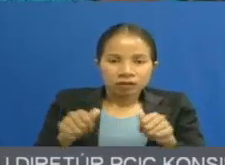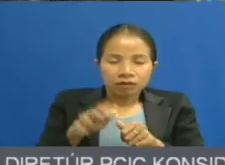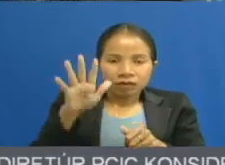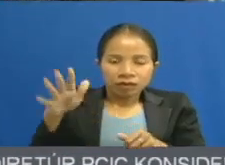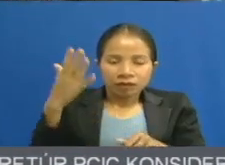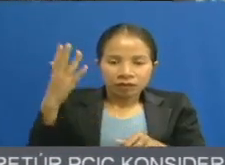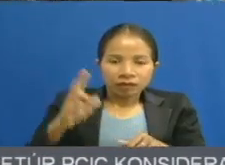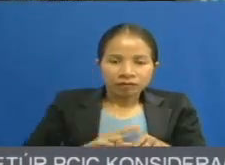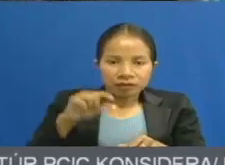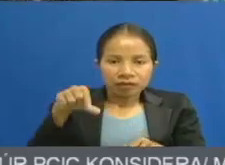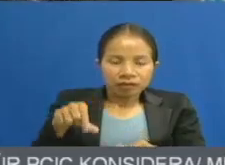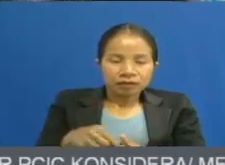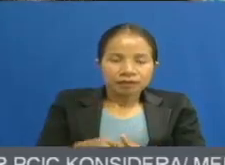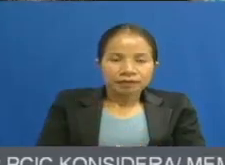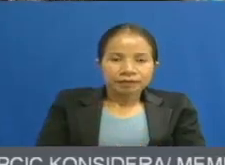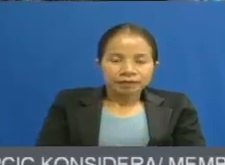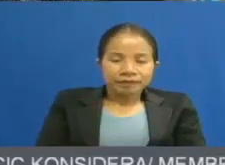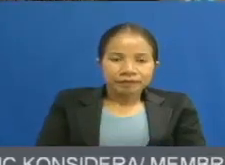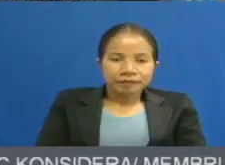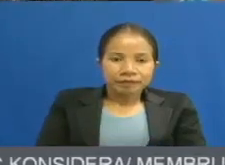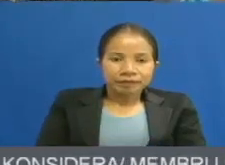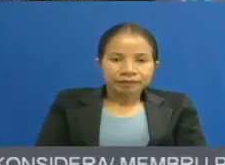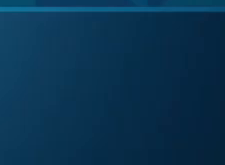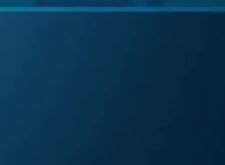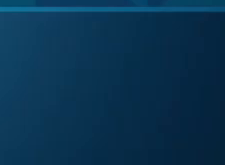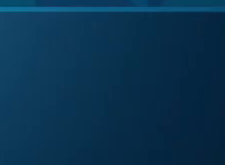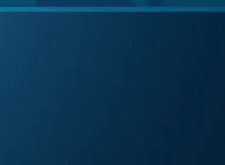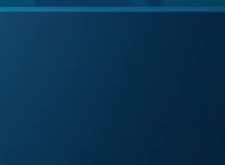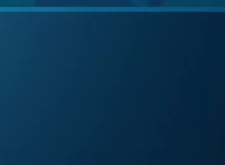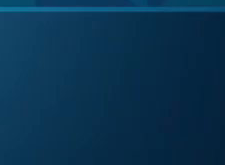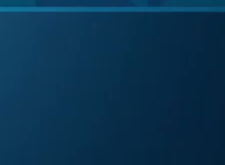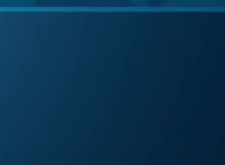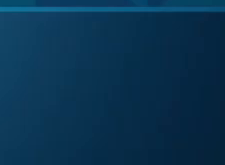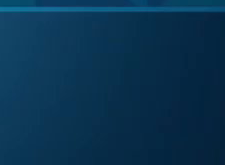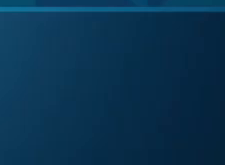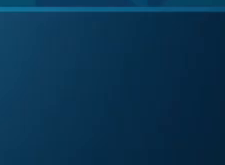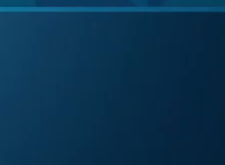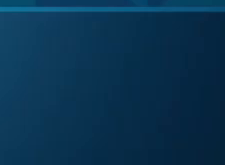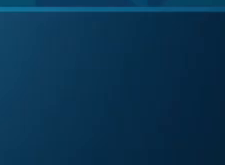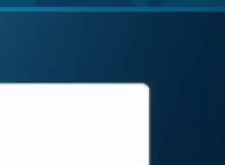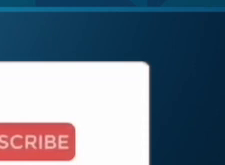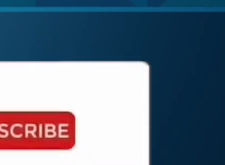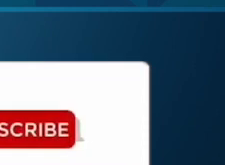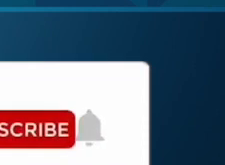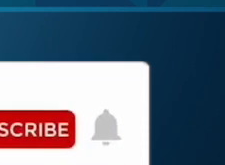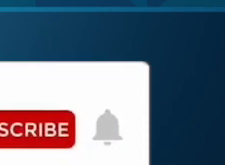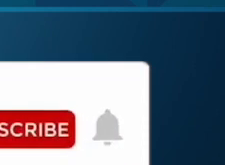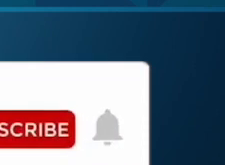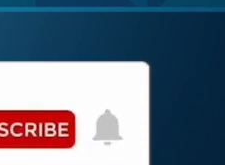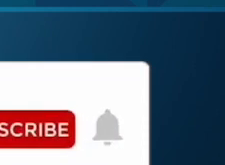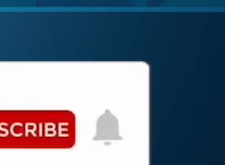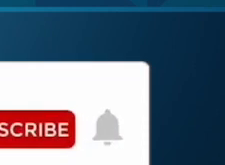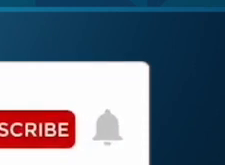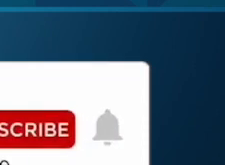Lima e a Vikeke. Rusi Vikeke, Paulino Pinto, Baerte Teli. Atu retang informação factuais no atuais,